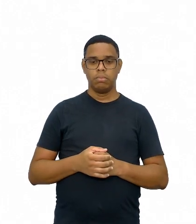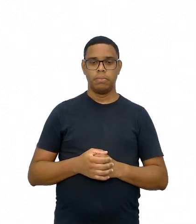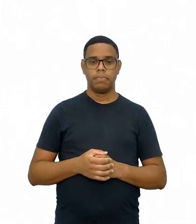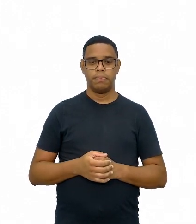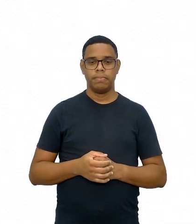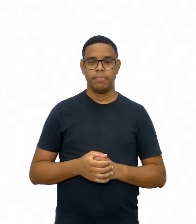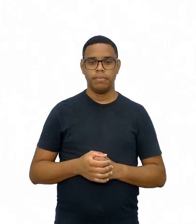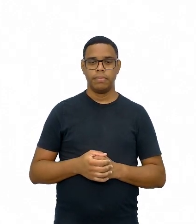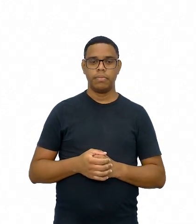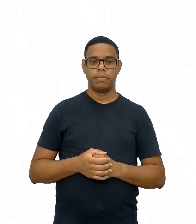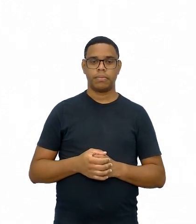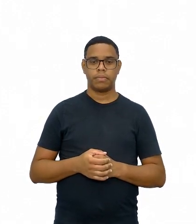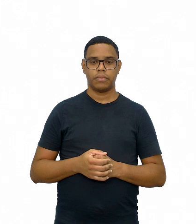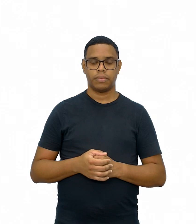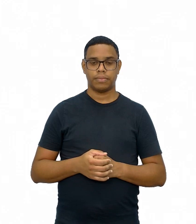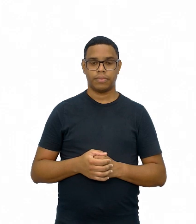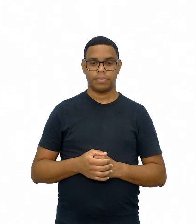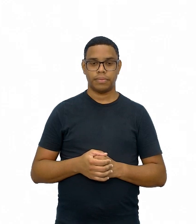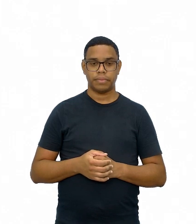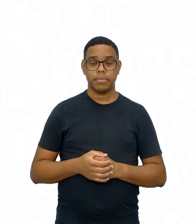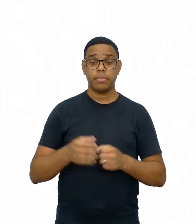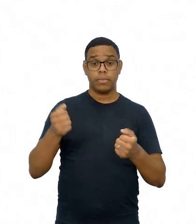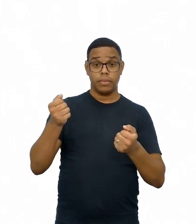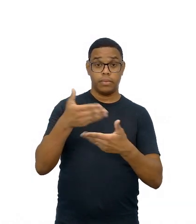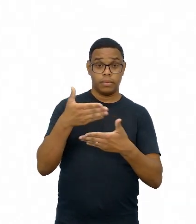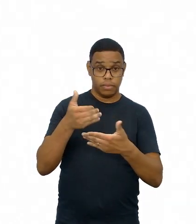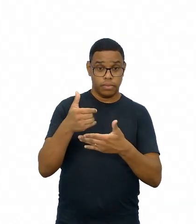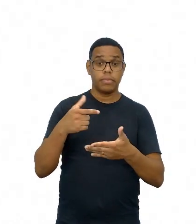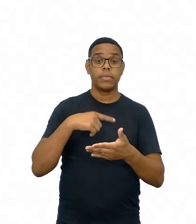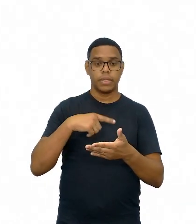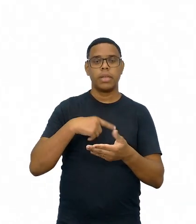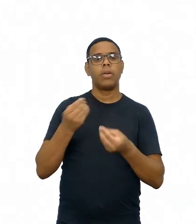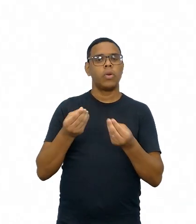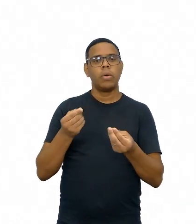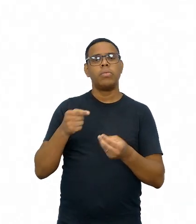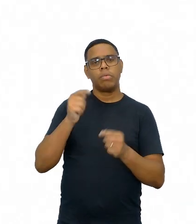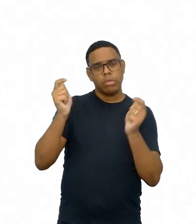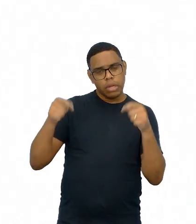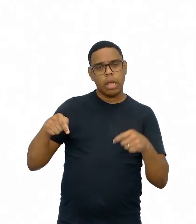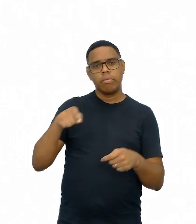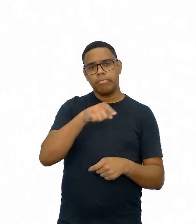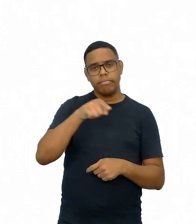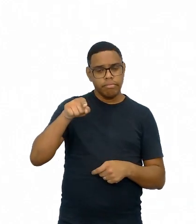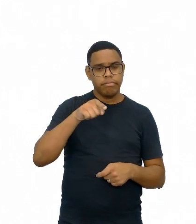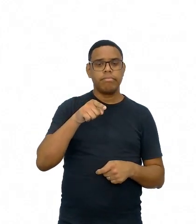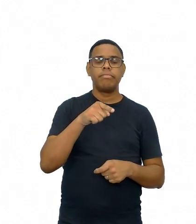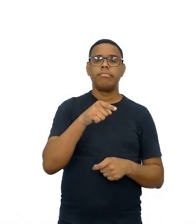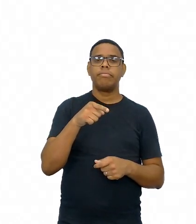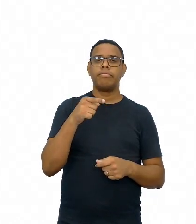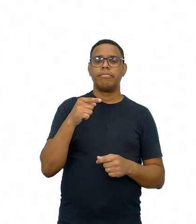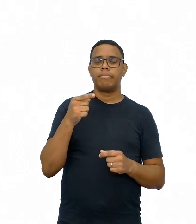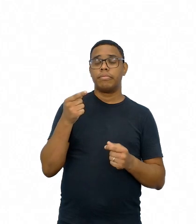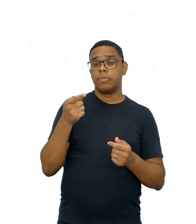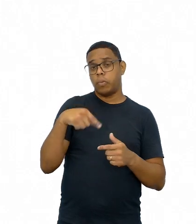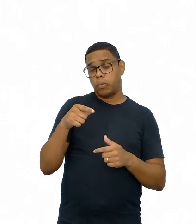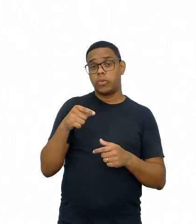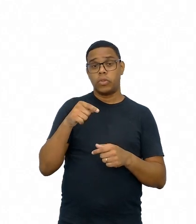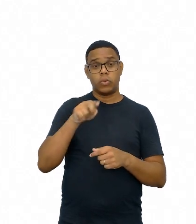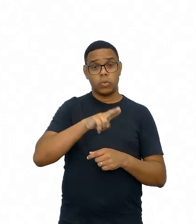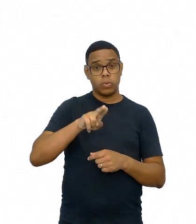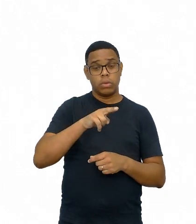seguindo. Esse slide aqui, gente, é uma forma de vocês, né, que a gente trouxe aqui para vocês como indicação, de